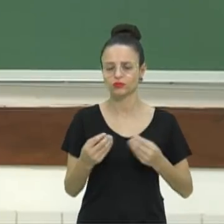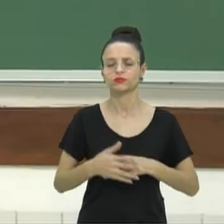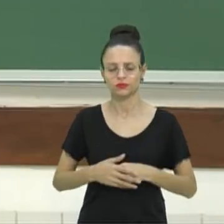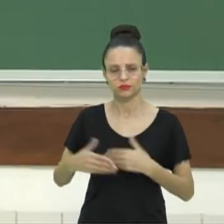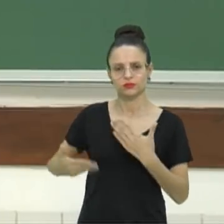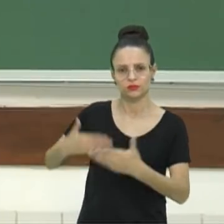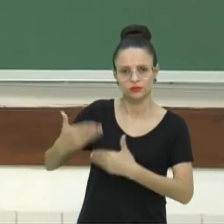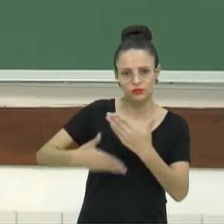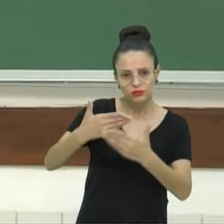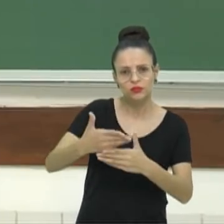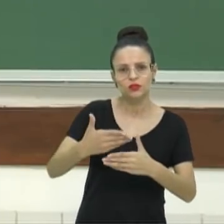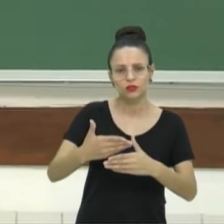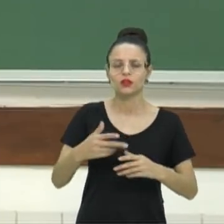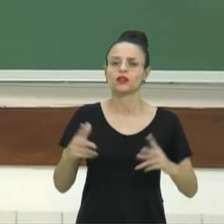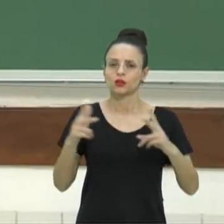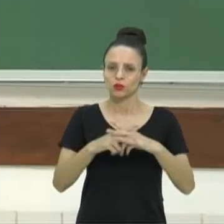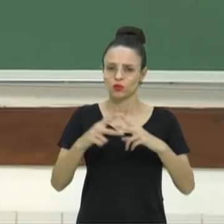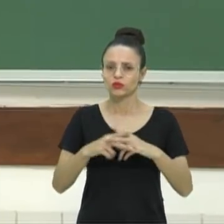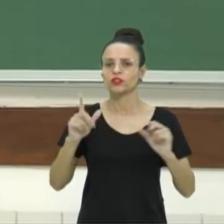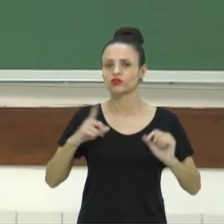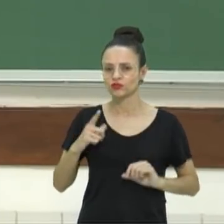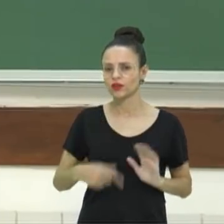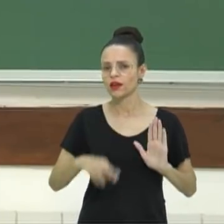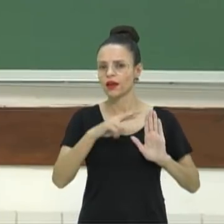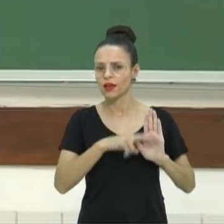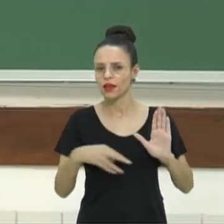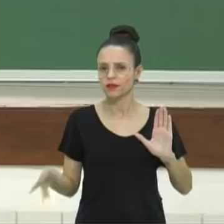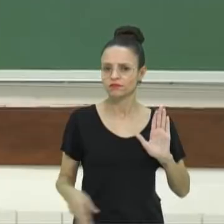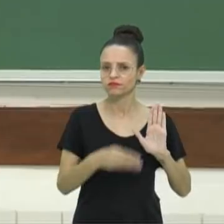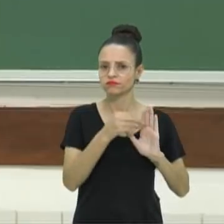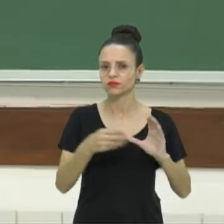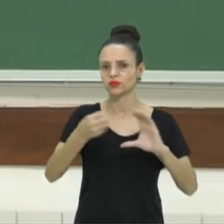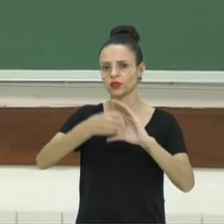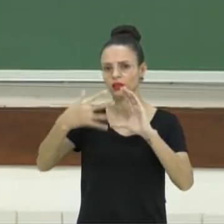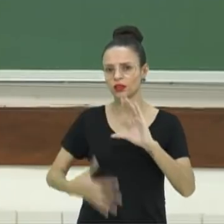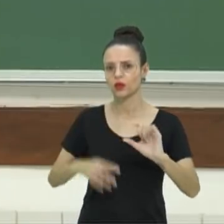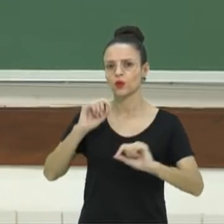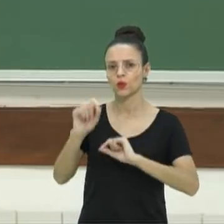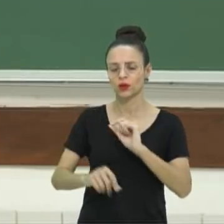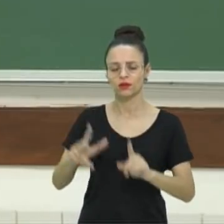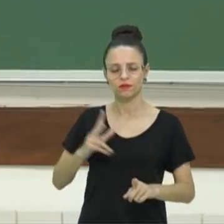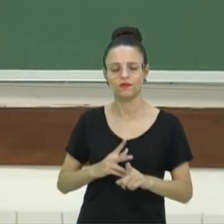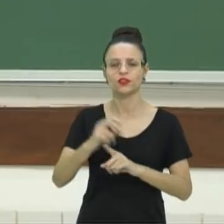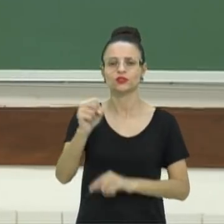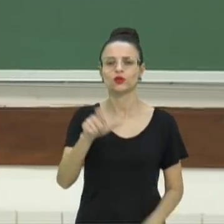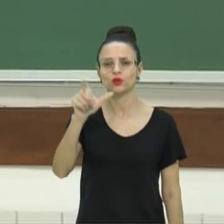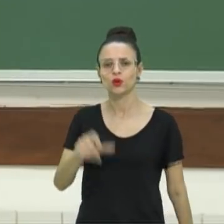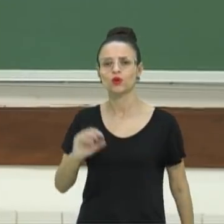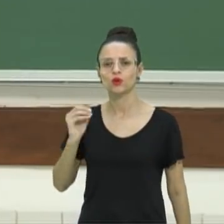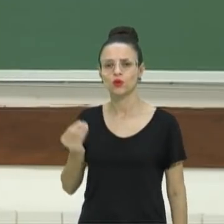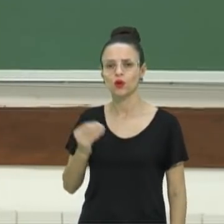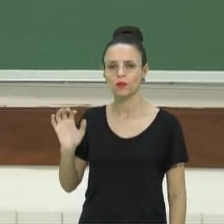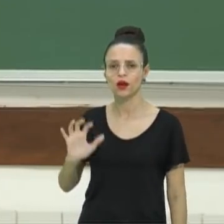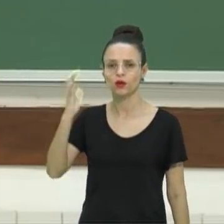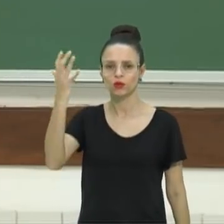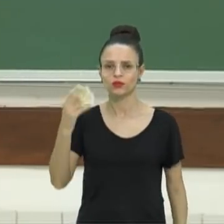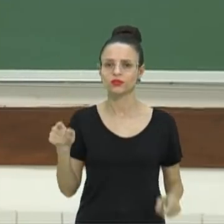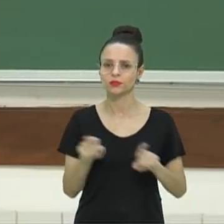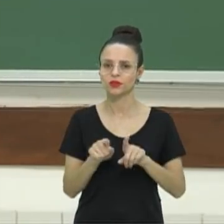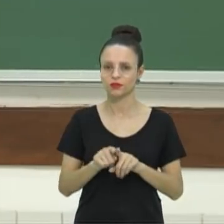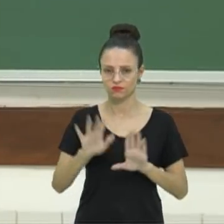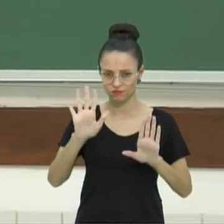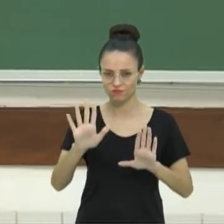pouco do avanço das lutas, nós tivemos algumas características que levavam a um vencedor. Então, como que acontecia essa luta e como que se vencia.